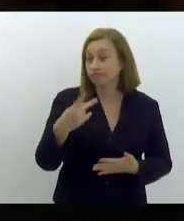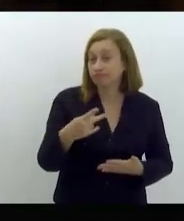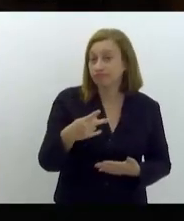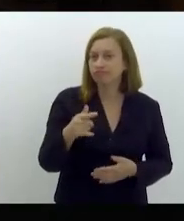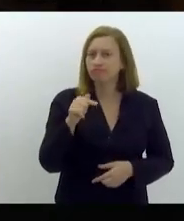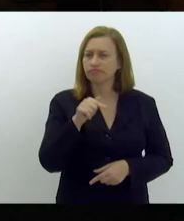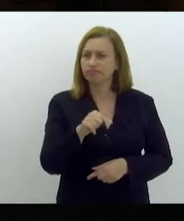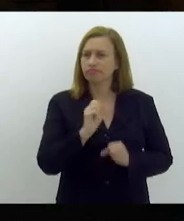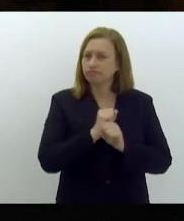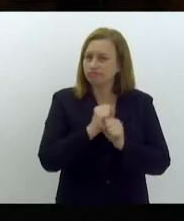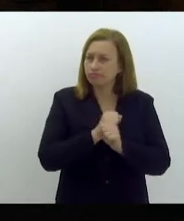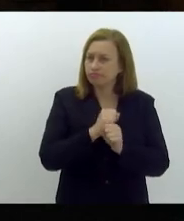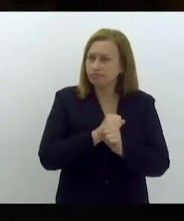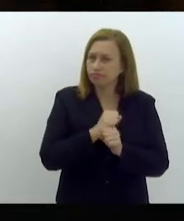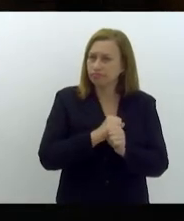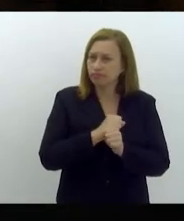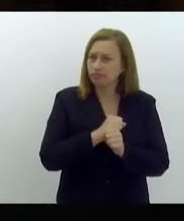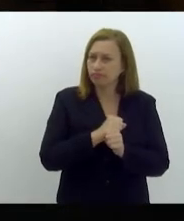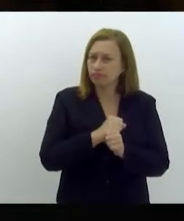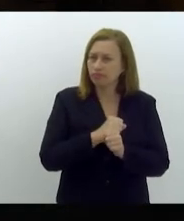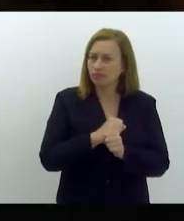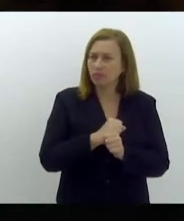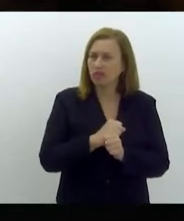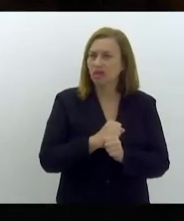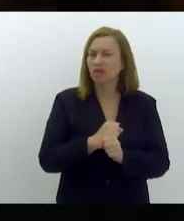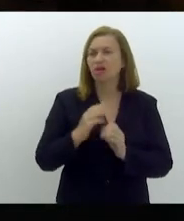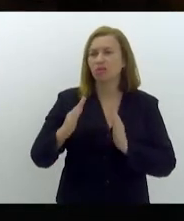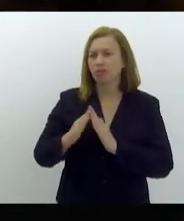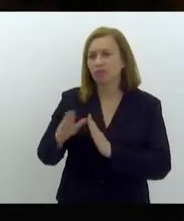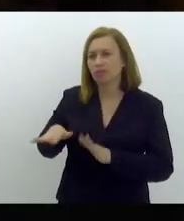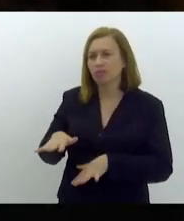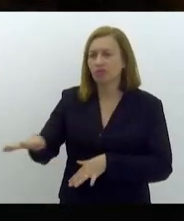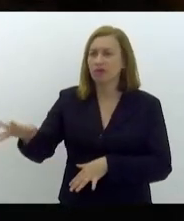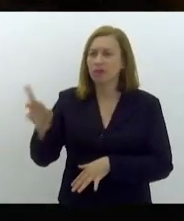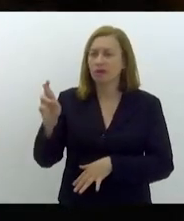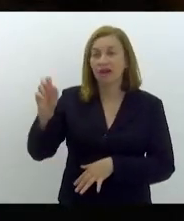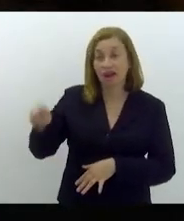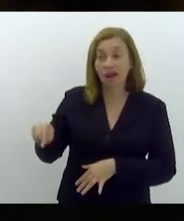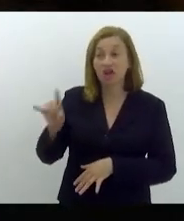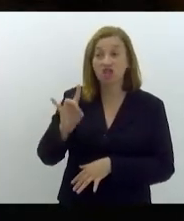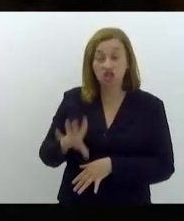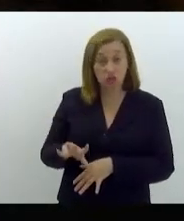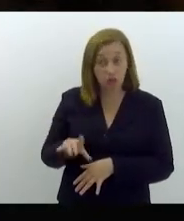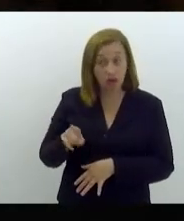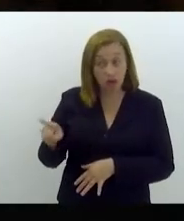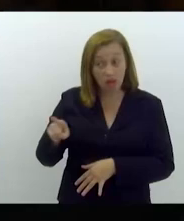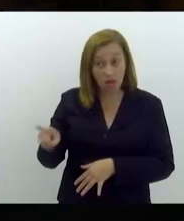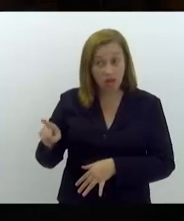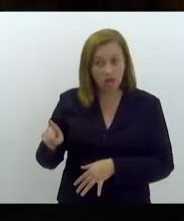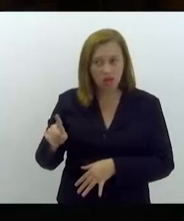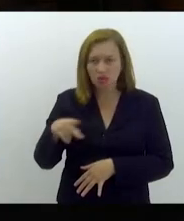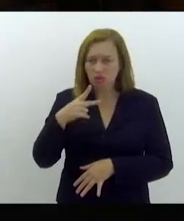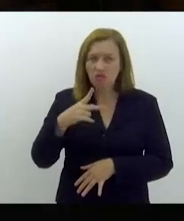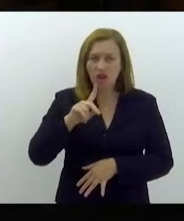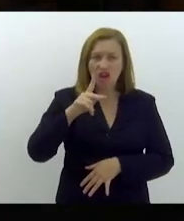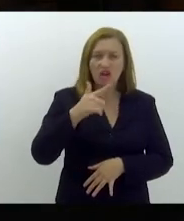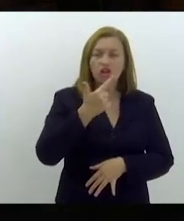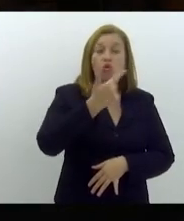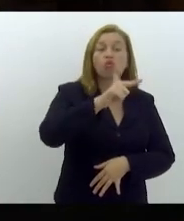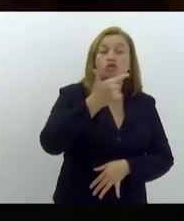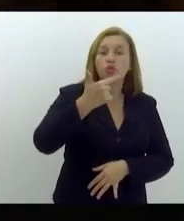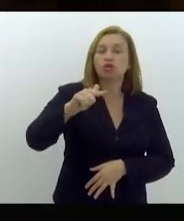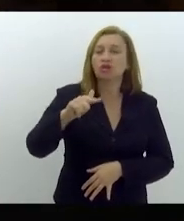esse ano os moradores da favela da Maré só ali não tô falando de outras favelas